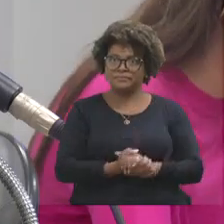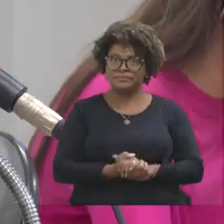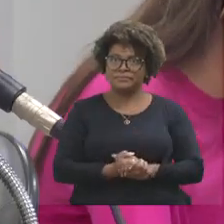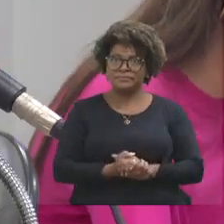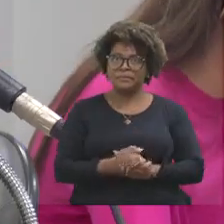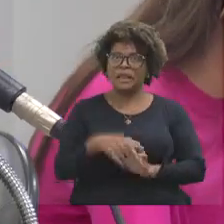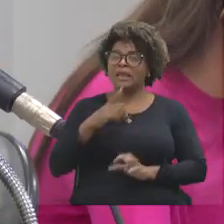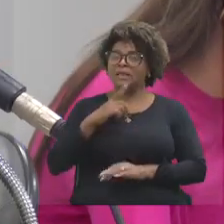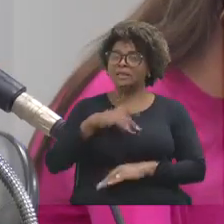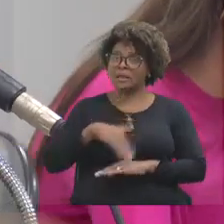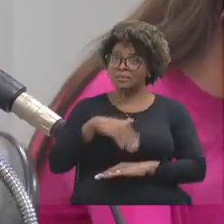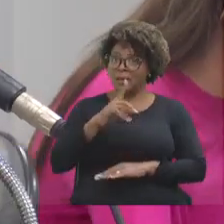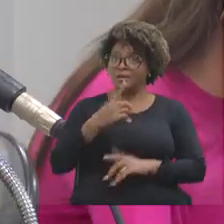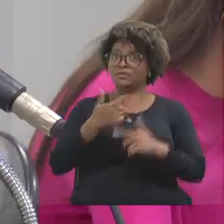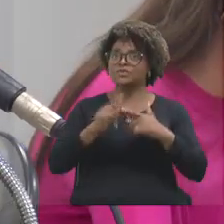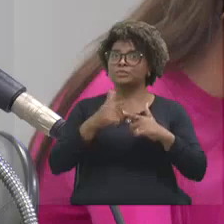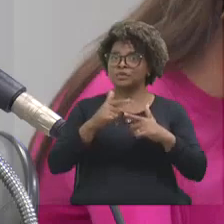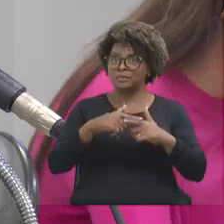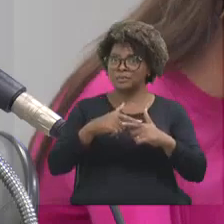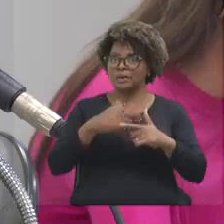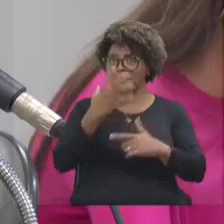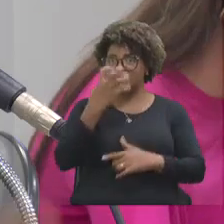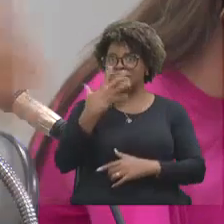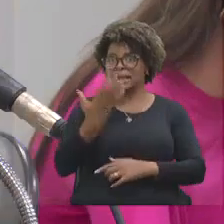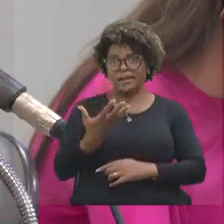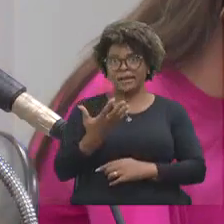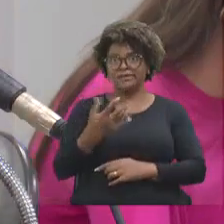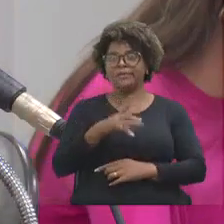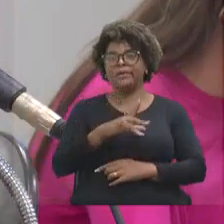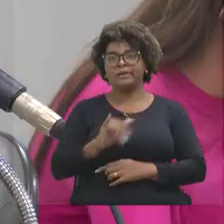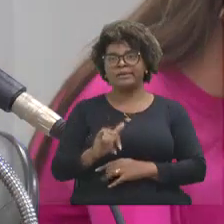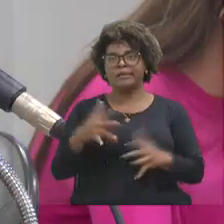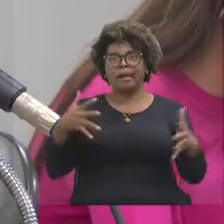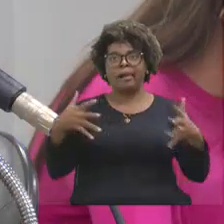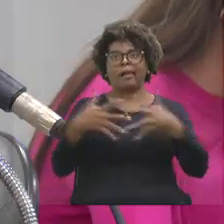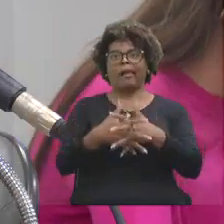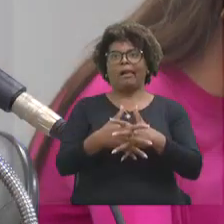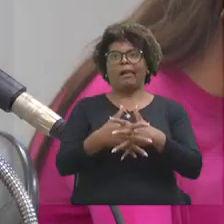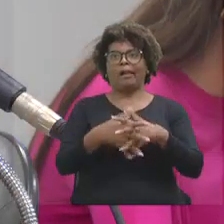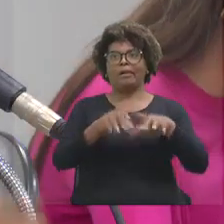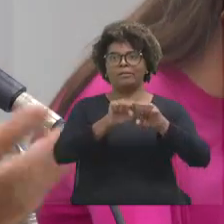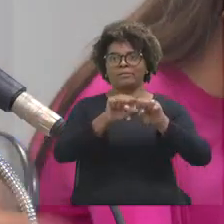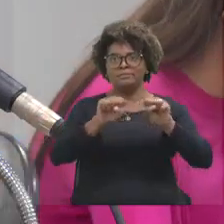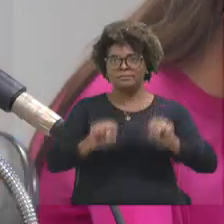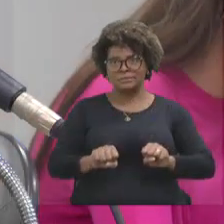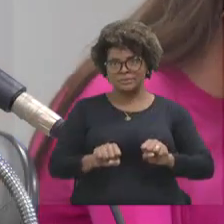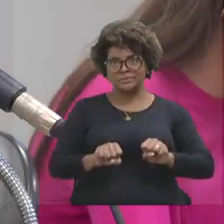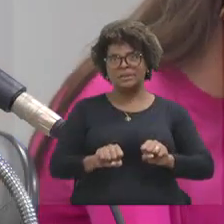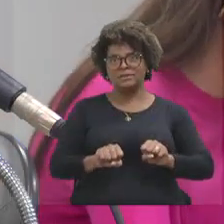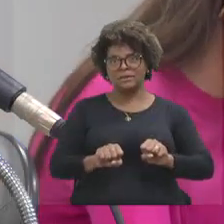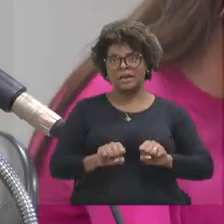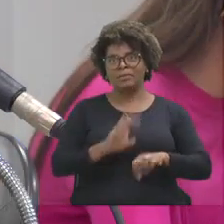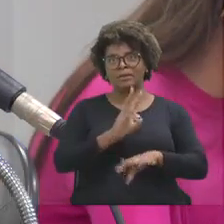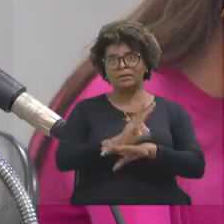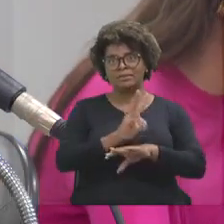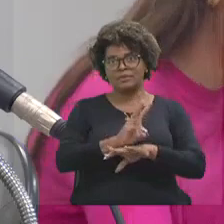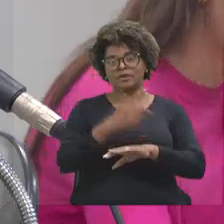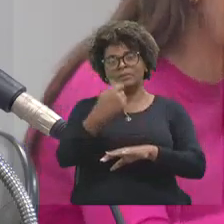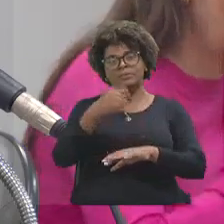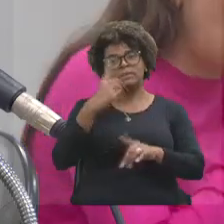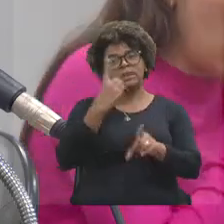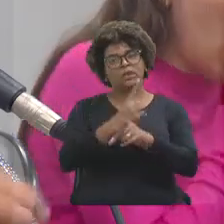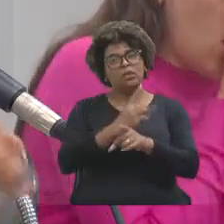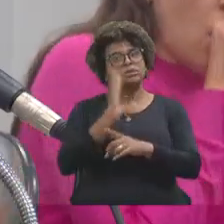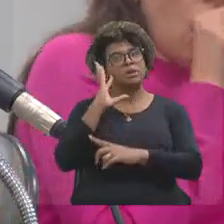um problema sério e provavelmente um colapso do sistema em função aí do que está previsto tem que achar uma saída